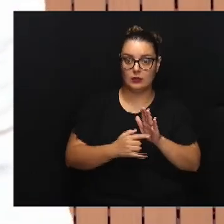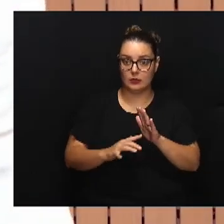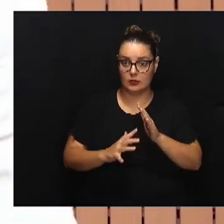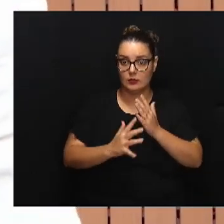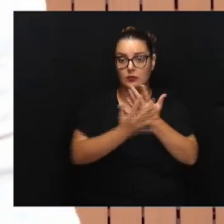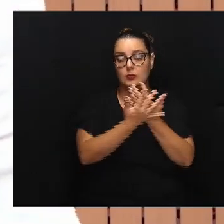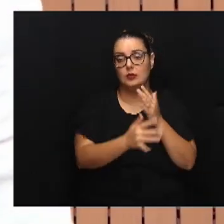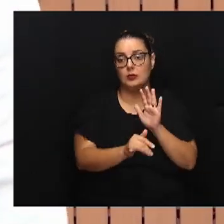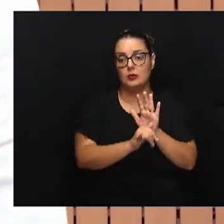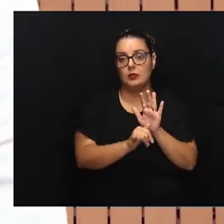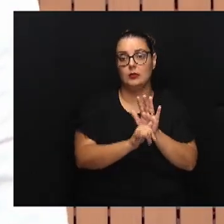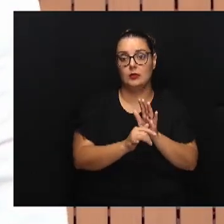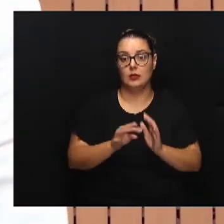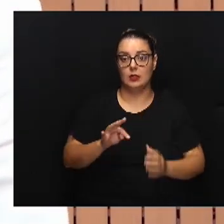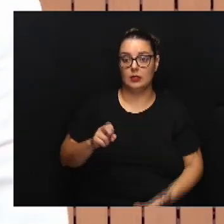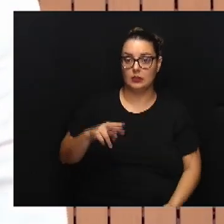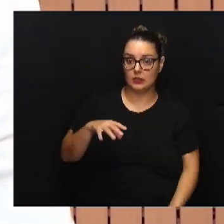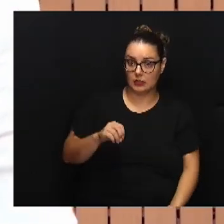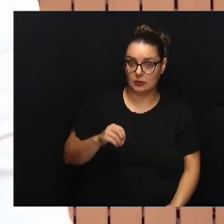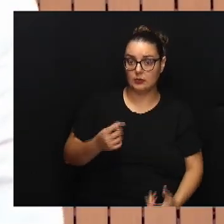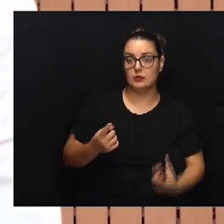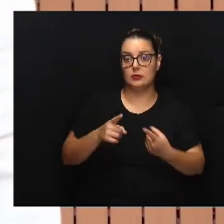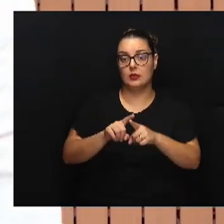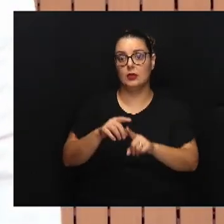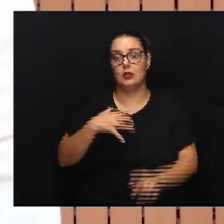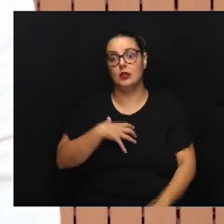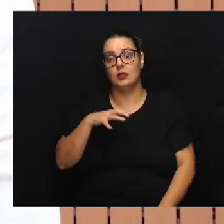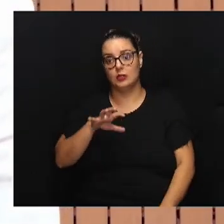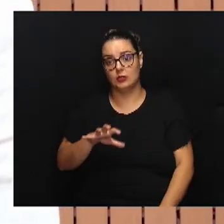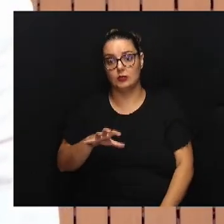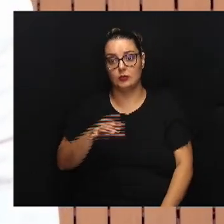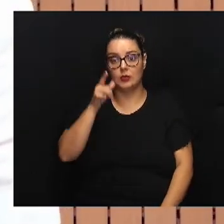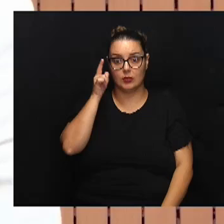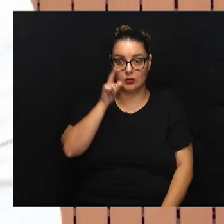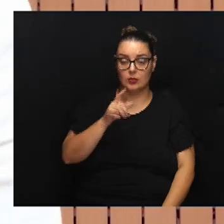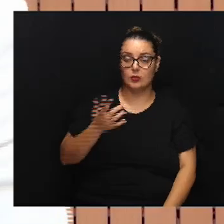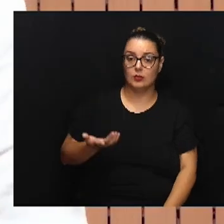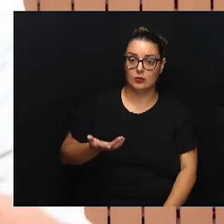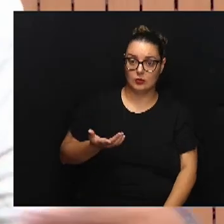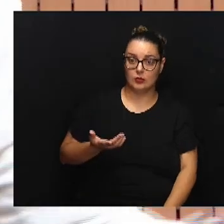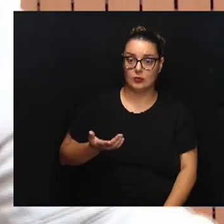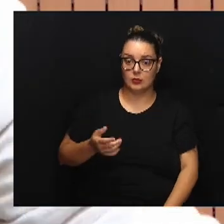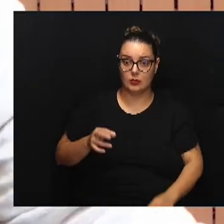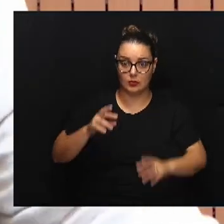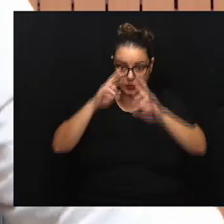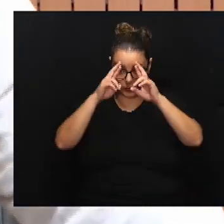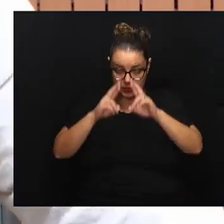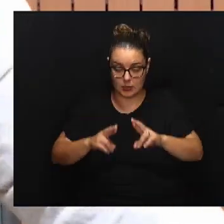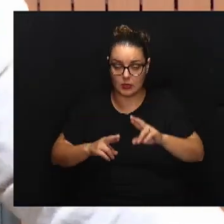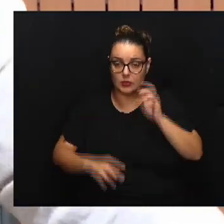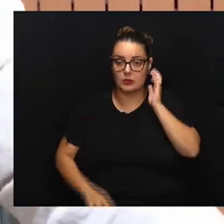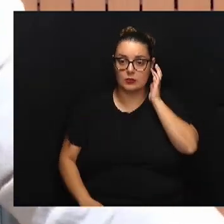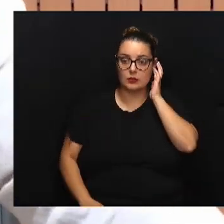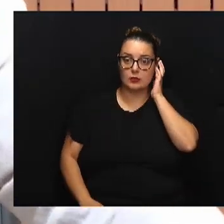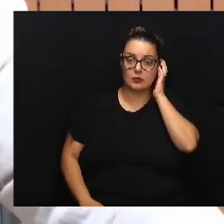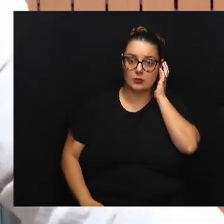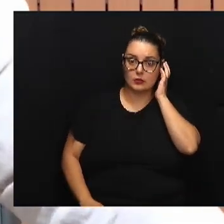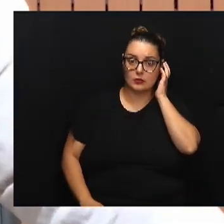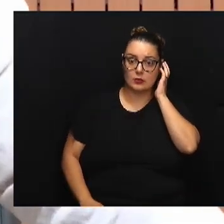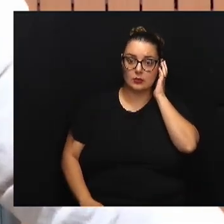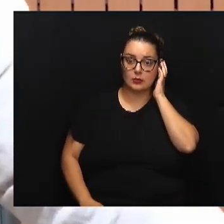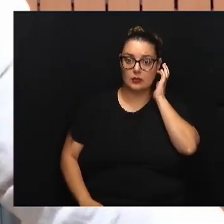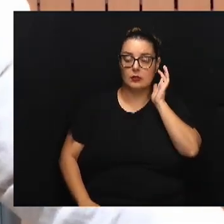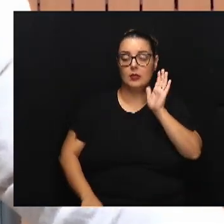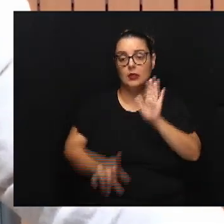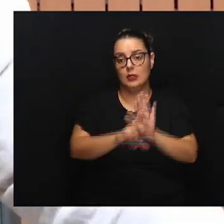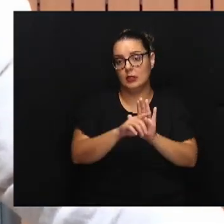edital, o termo de parceria. Então, foi dessa forma que nós conseguimos assim, respeitar o edital, respeitar a